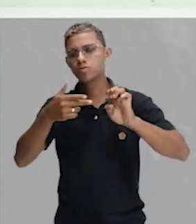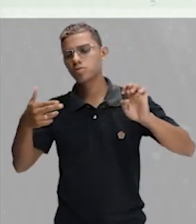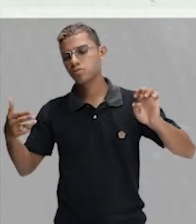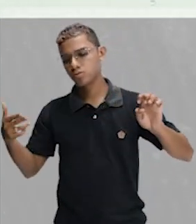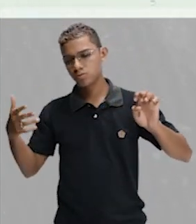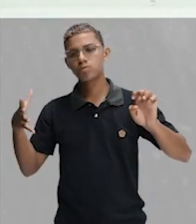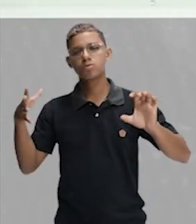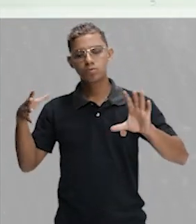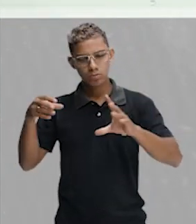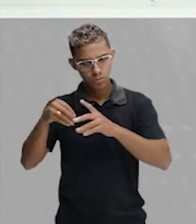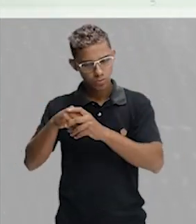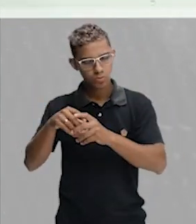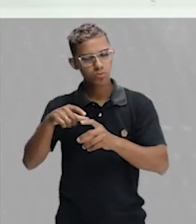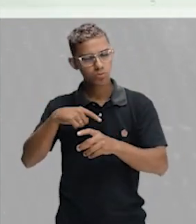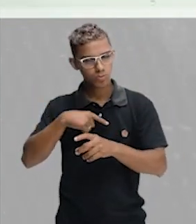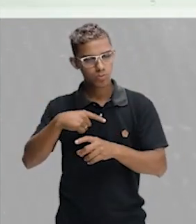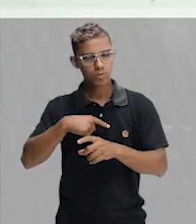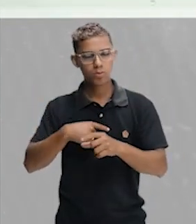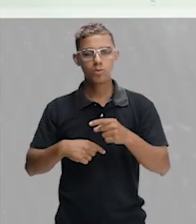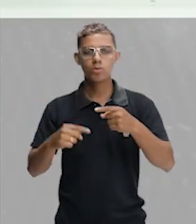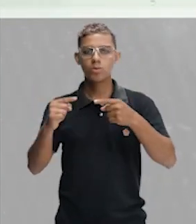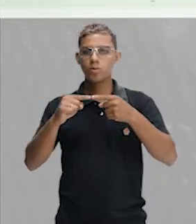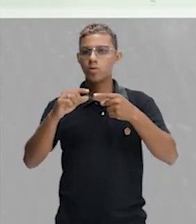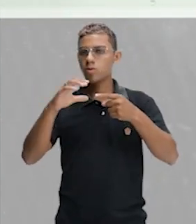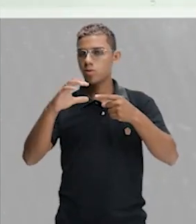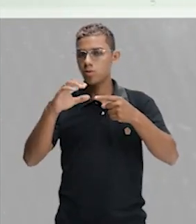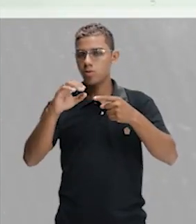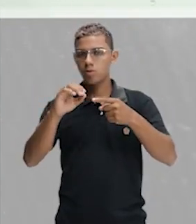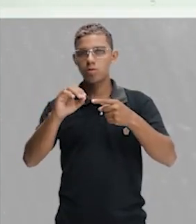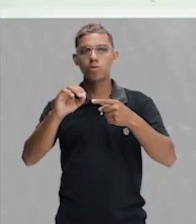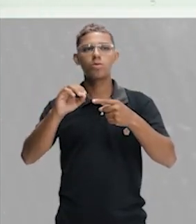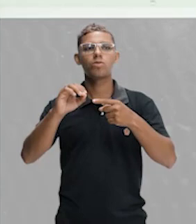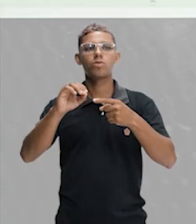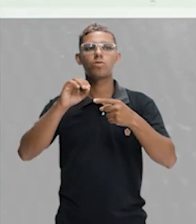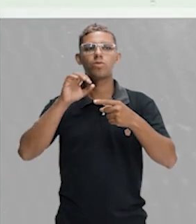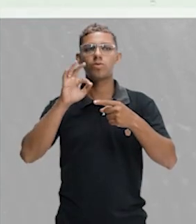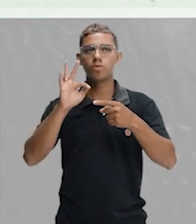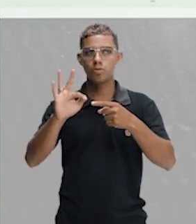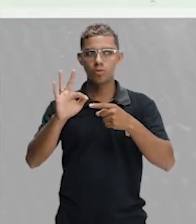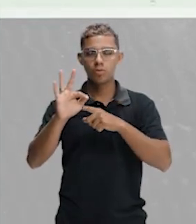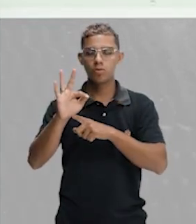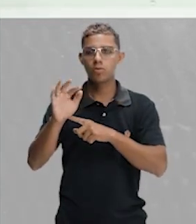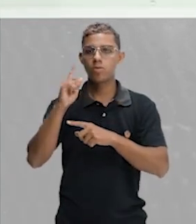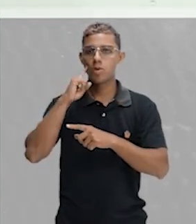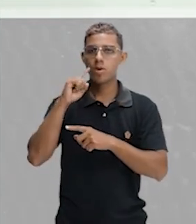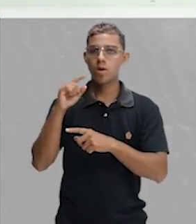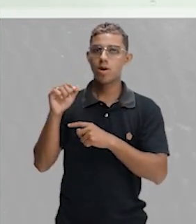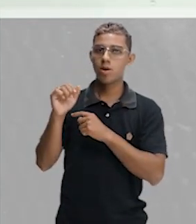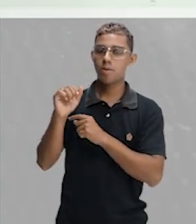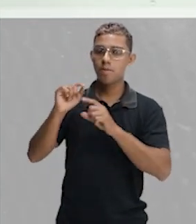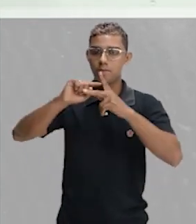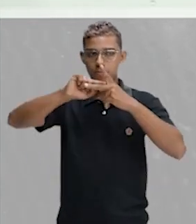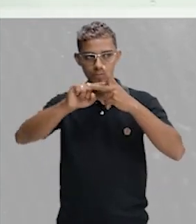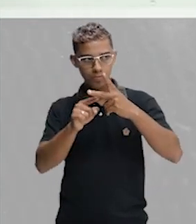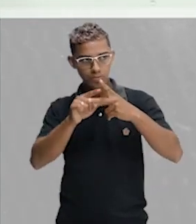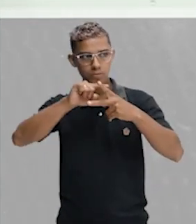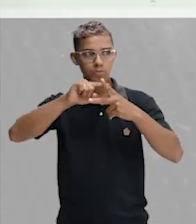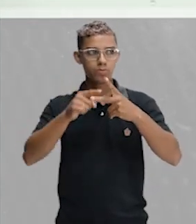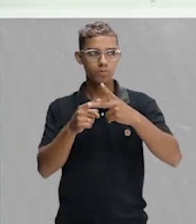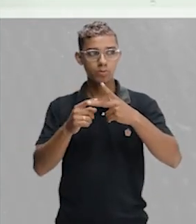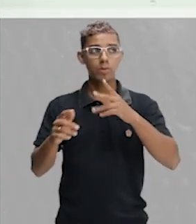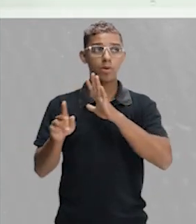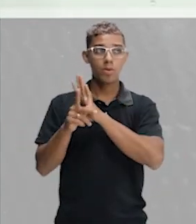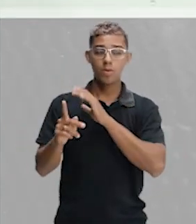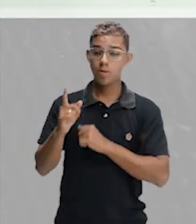forma reduzida que é meu coeficiente angular da reta e o meu coeficiente linear Tá então vamos lá